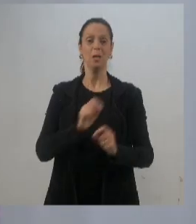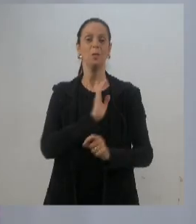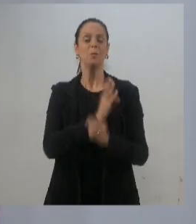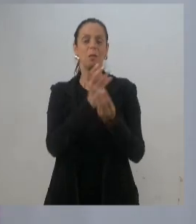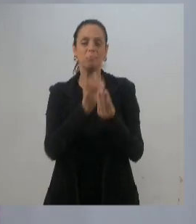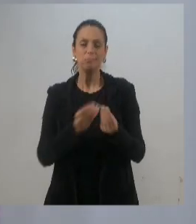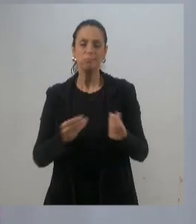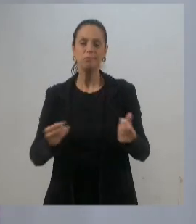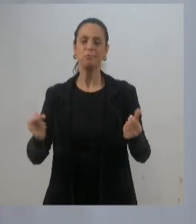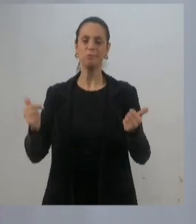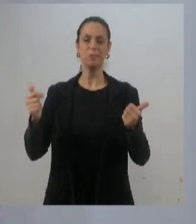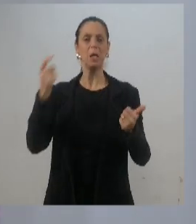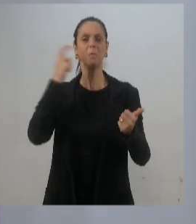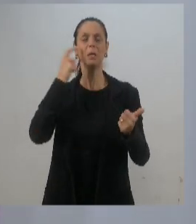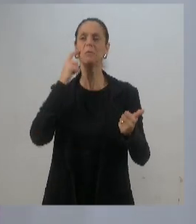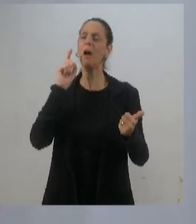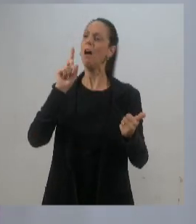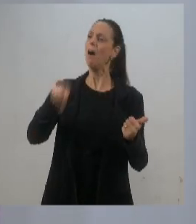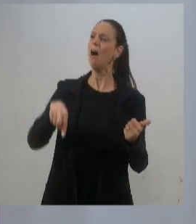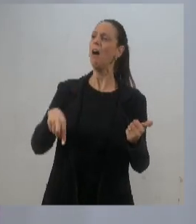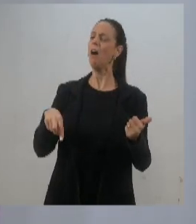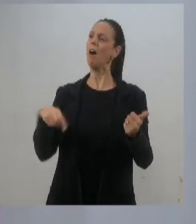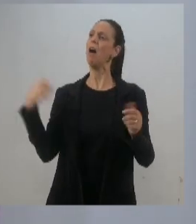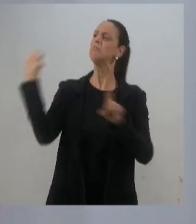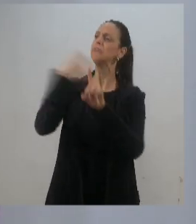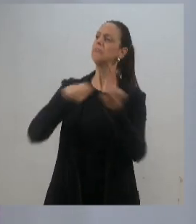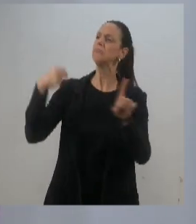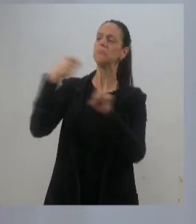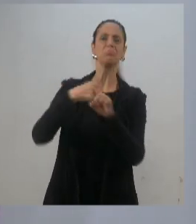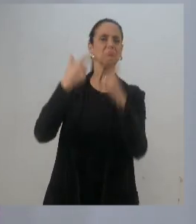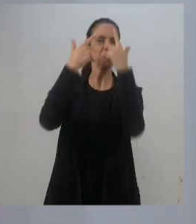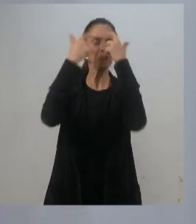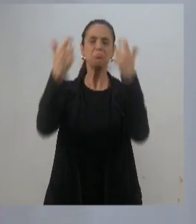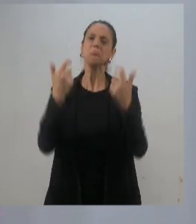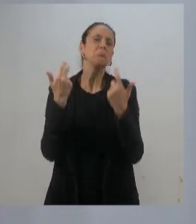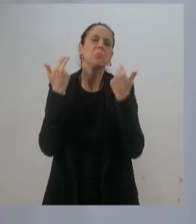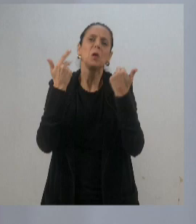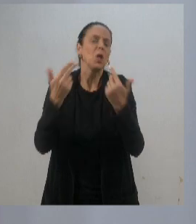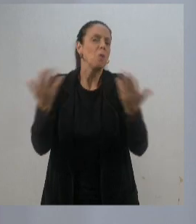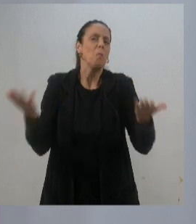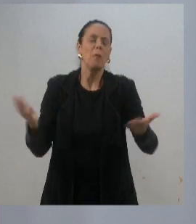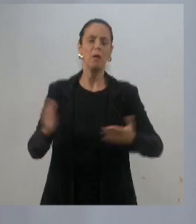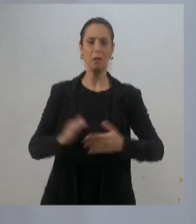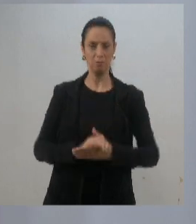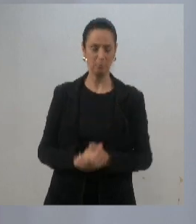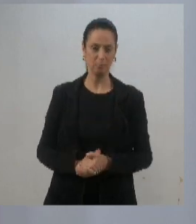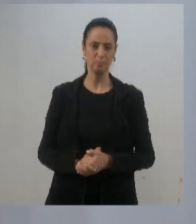dessensibilizá-las, fazendo com que encarem a agressividade e violência como algo normal.